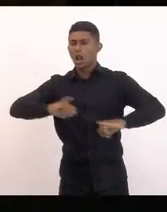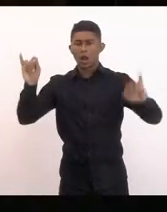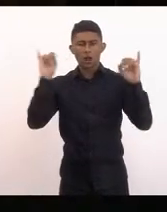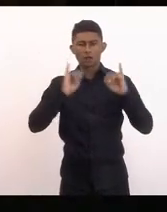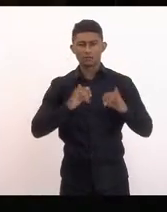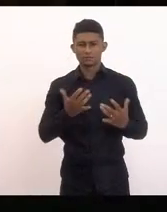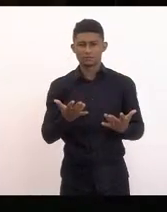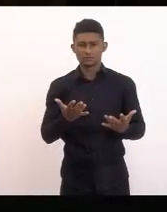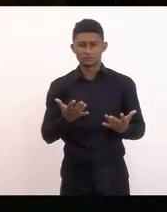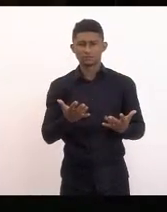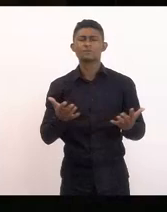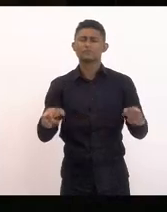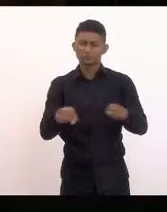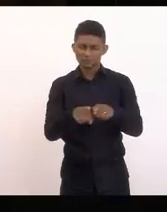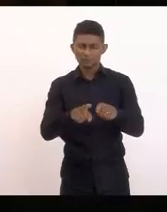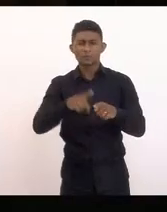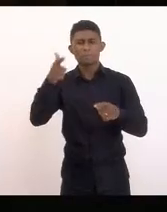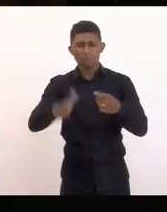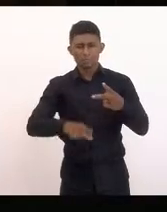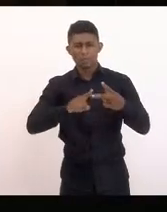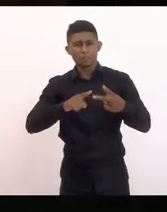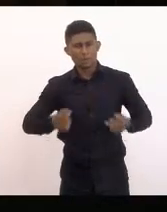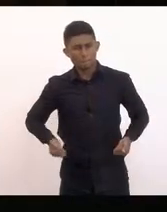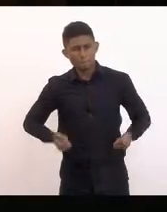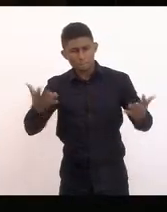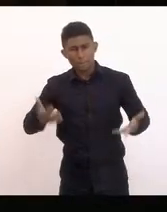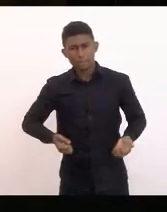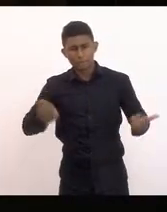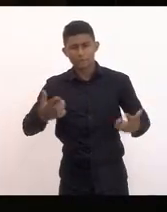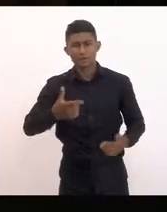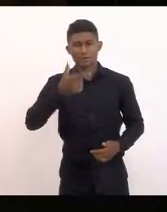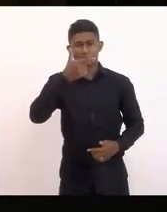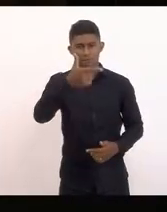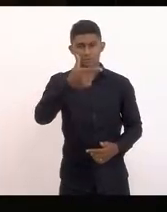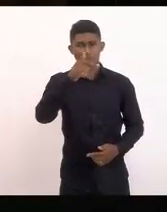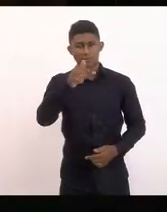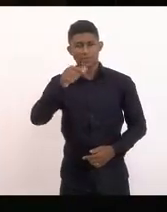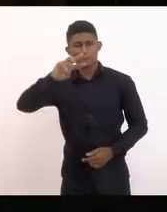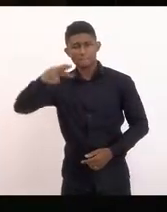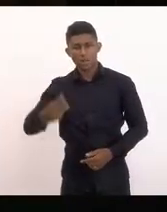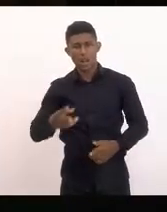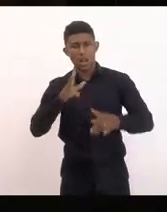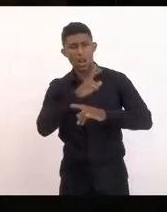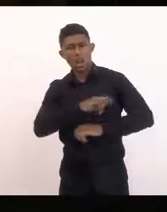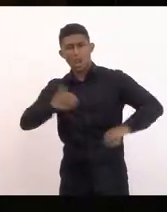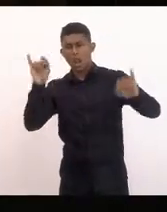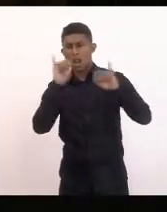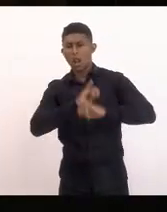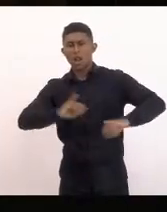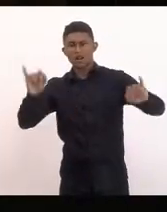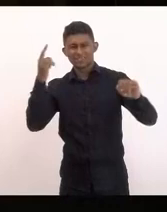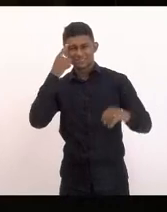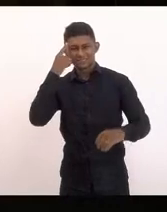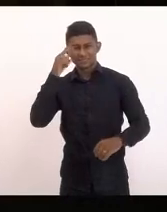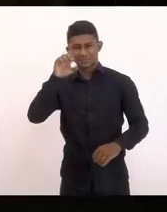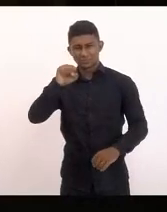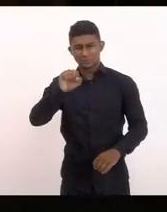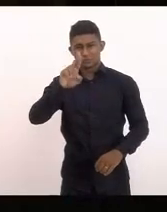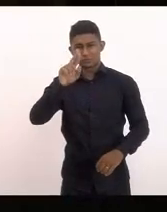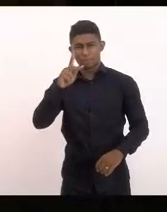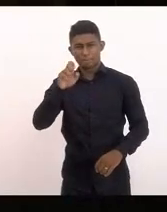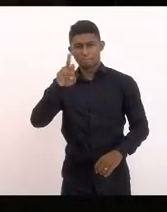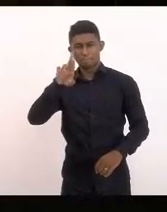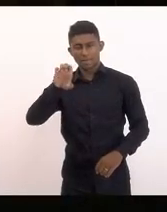tivesse bastado, ele gastou mais 27 milhões com a publicidade do Super RJ. Isso